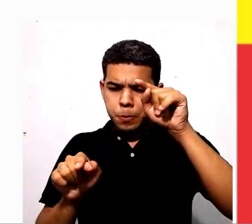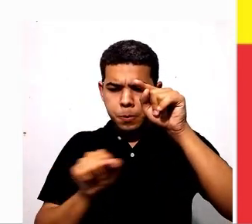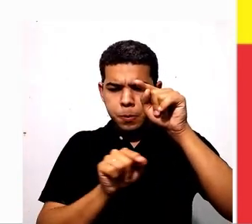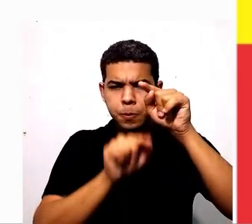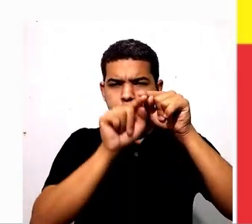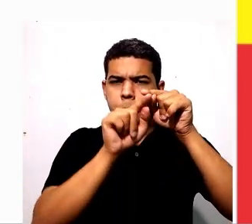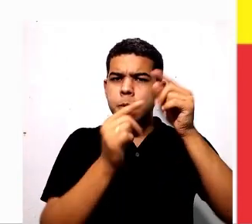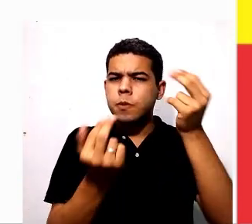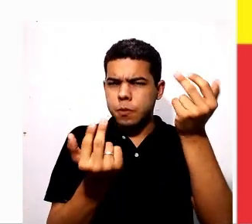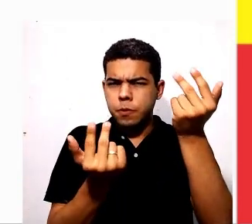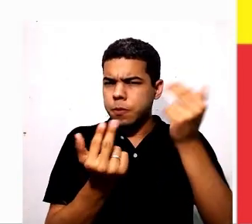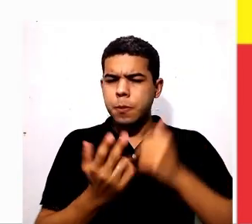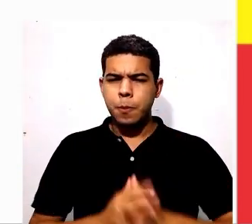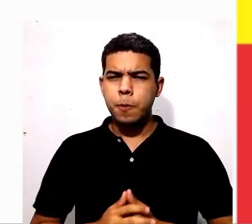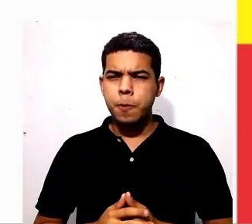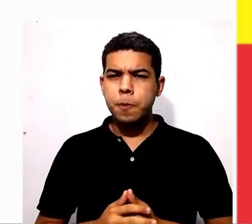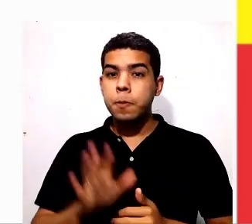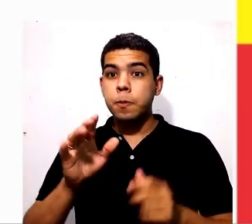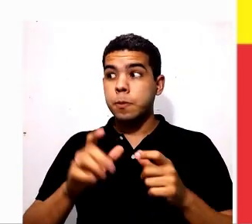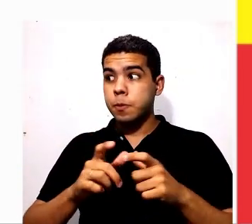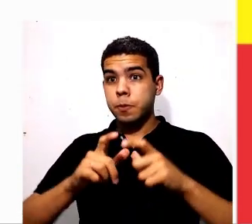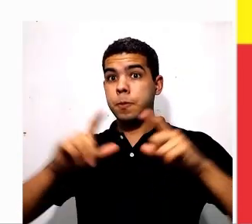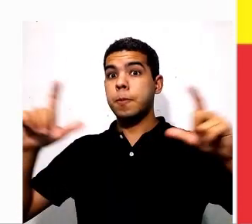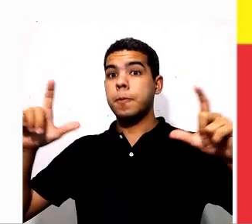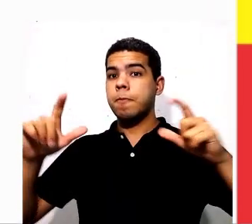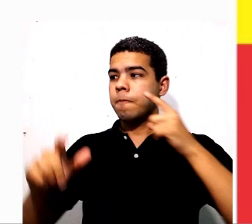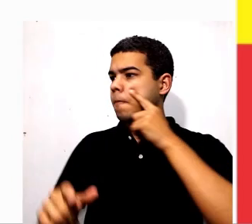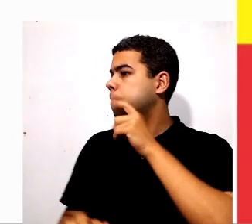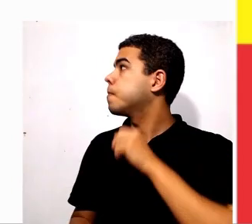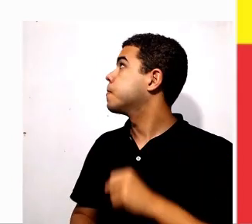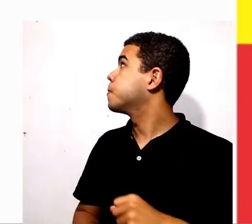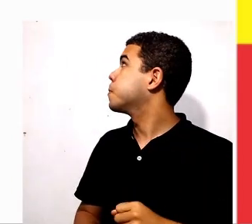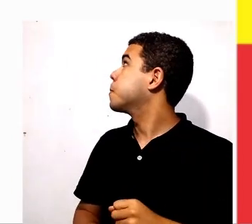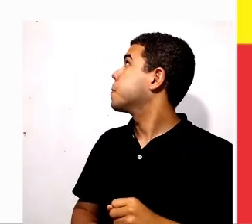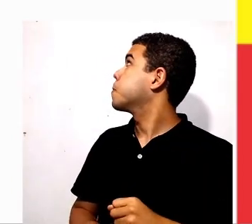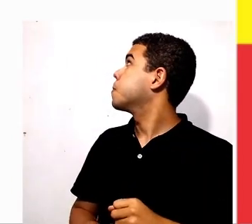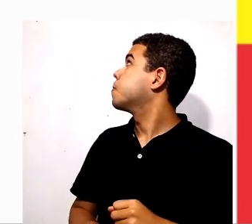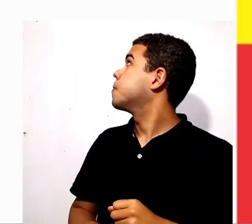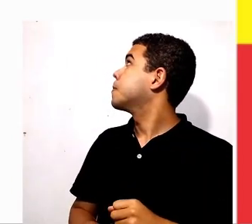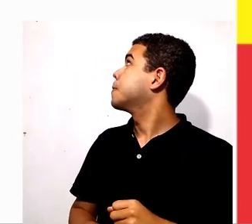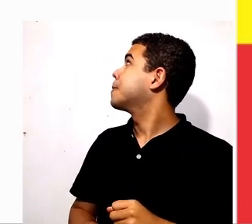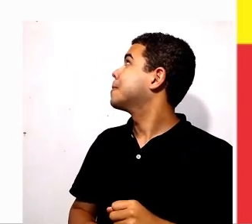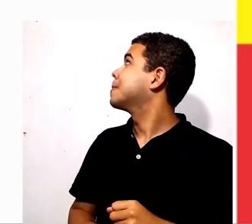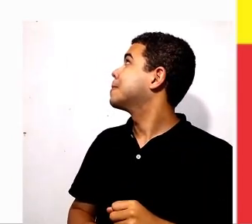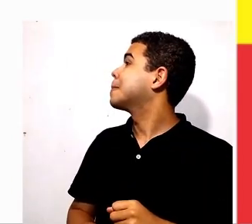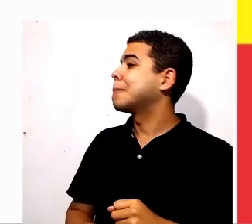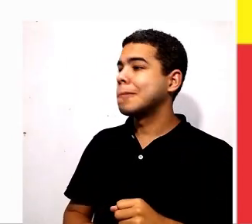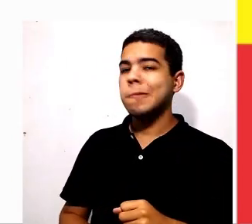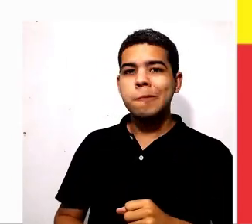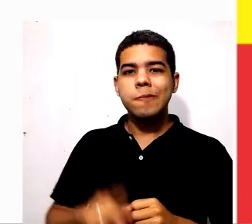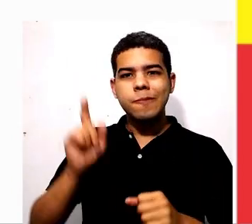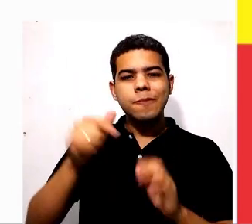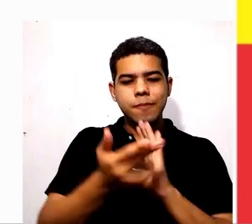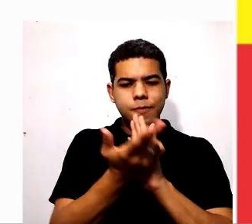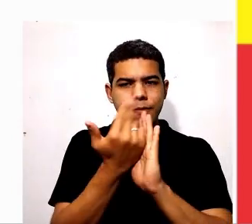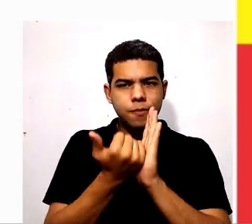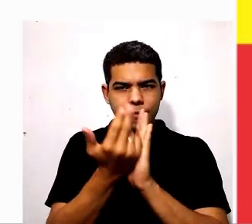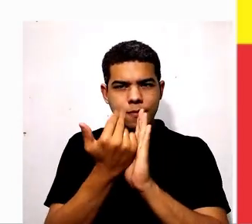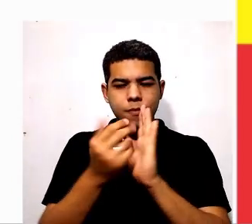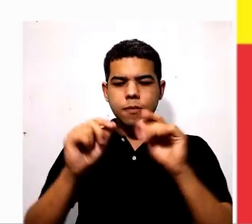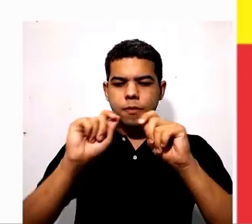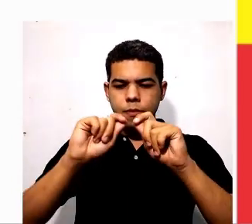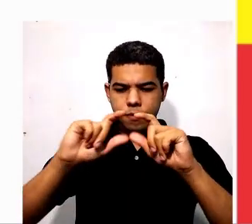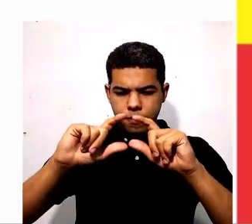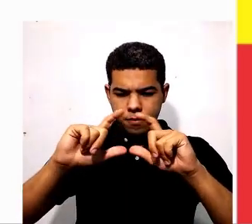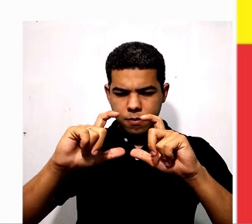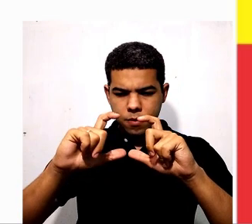iguais. Beleza. Então vamos aumentar. Quando a gente aumenta, estamos ampliando a figura. Então, o